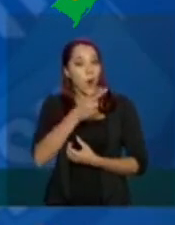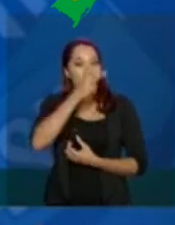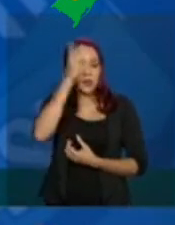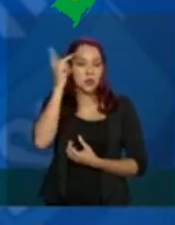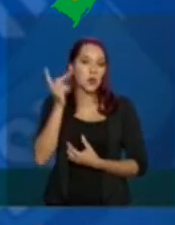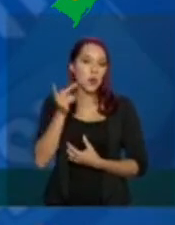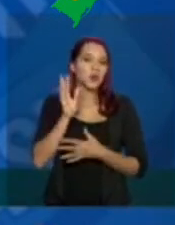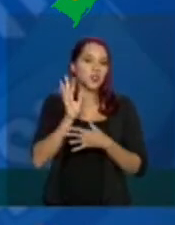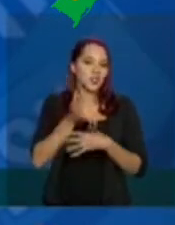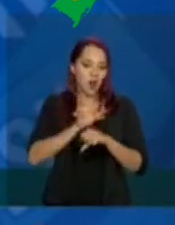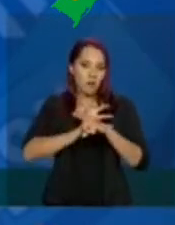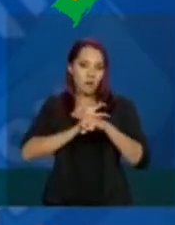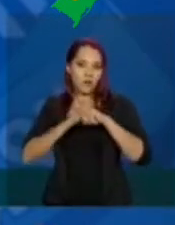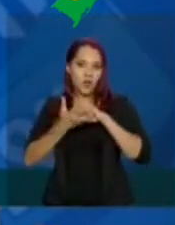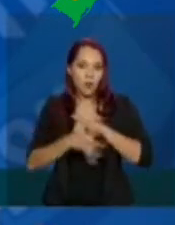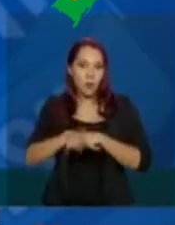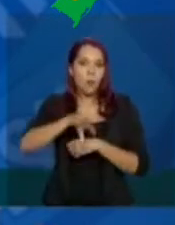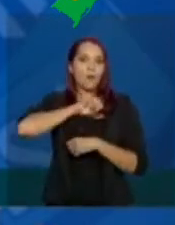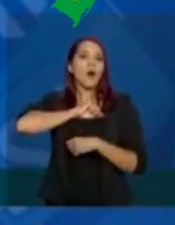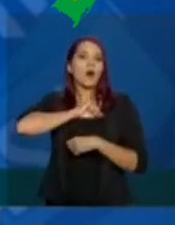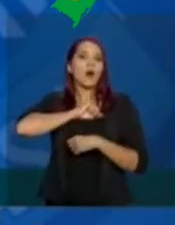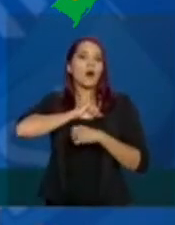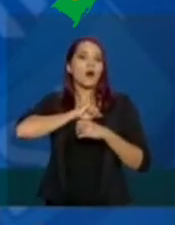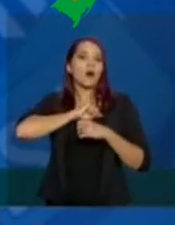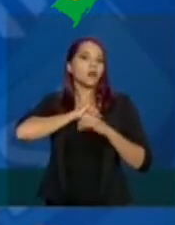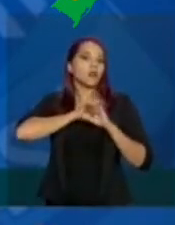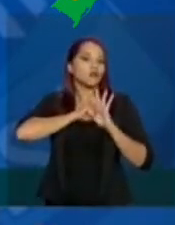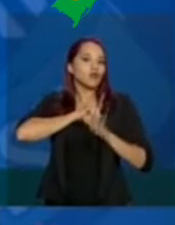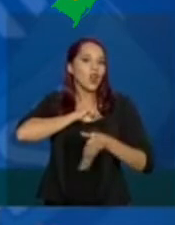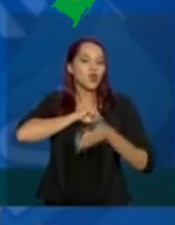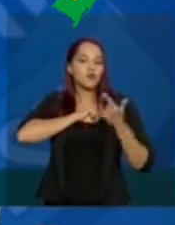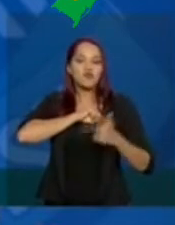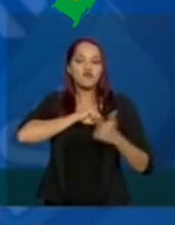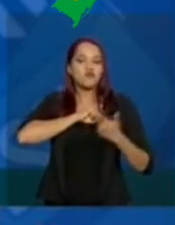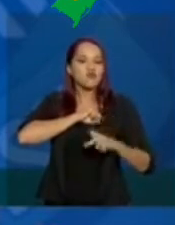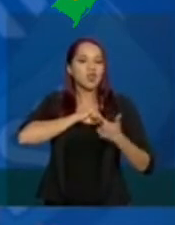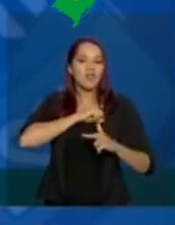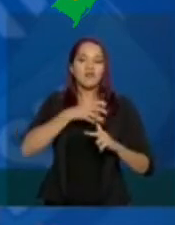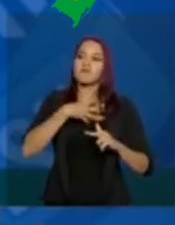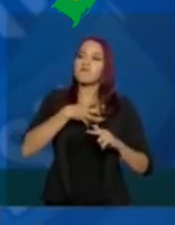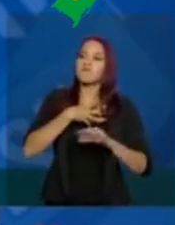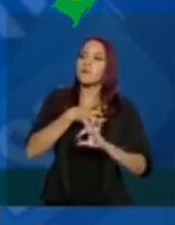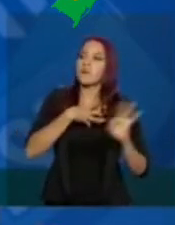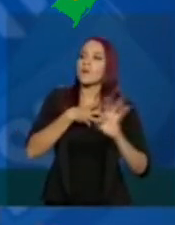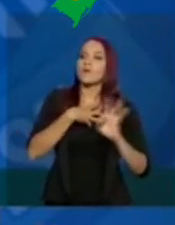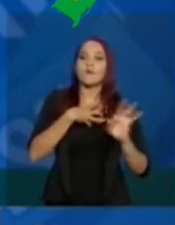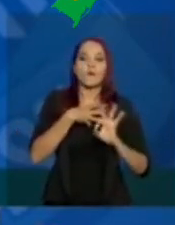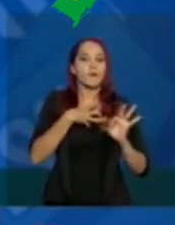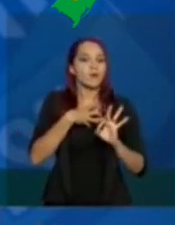já pelo vírus e elas já estão, não tiveram sintomas e elas estão já